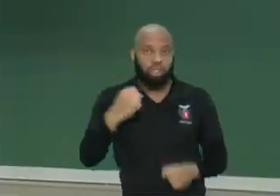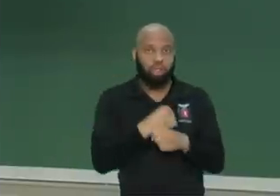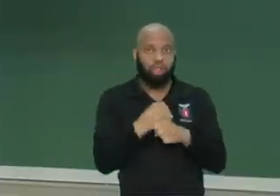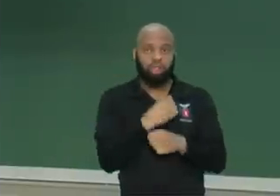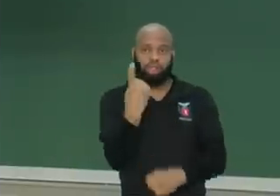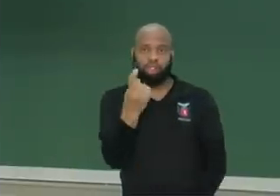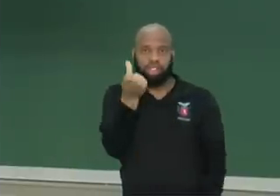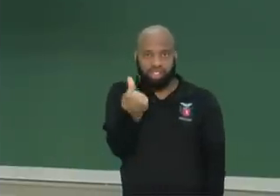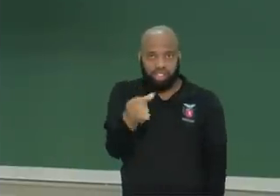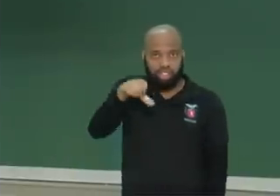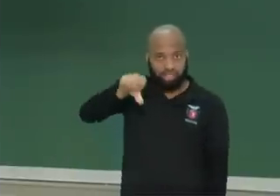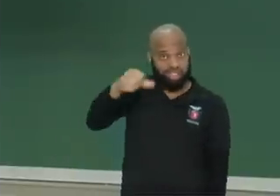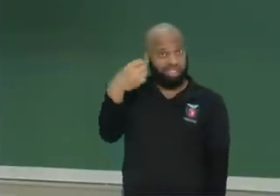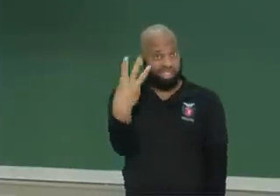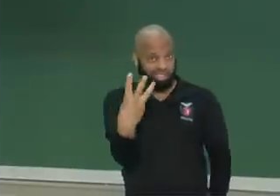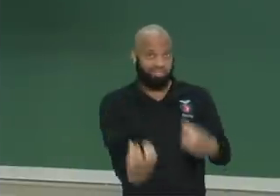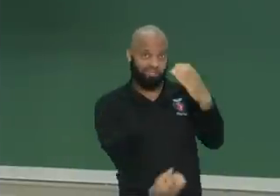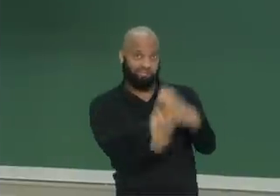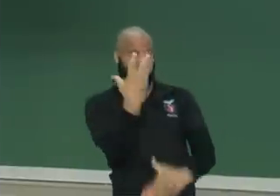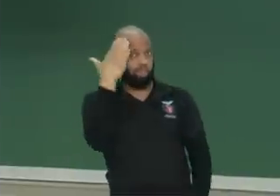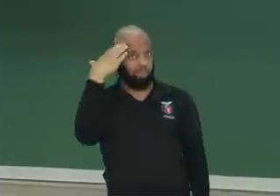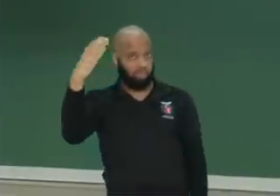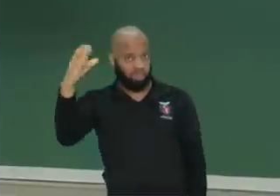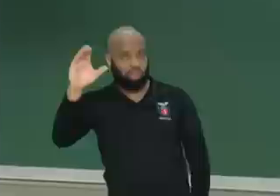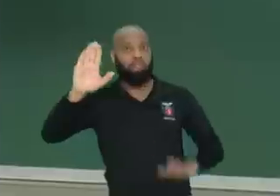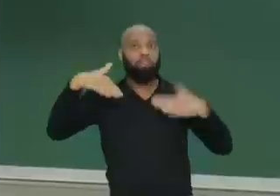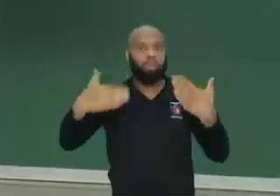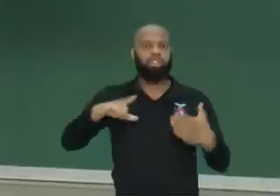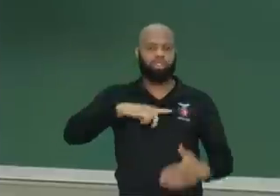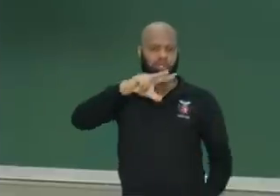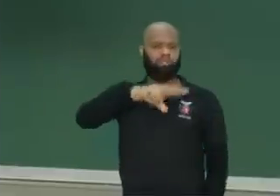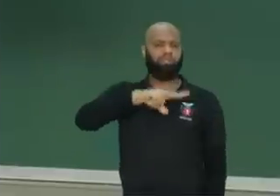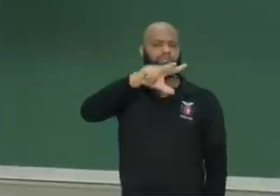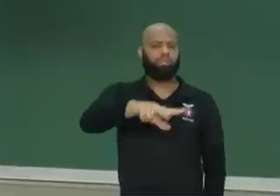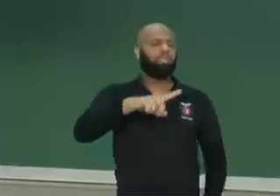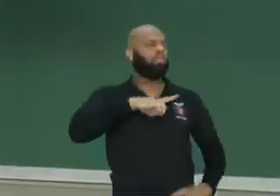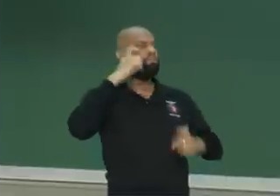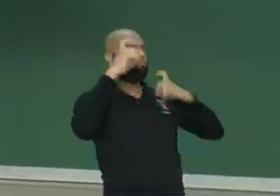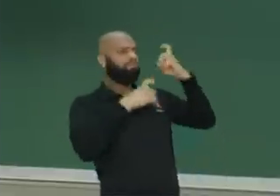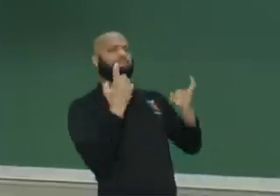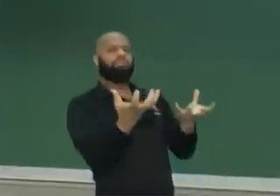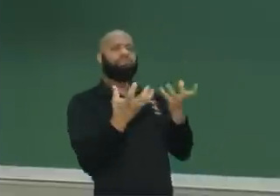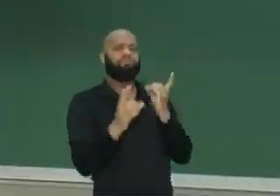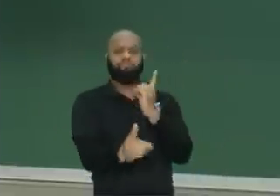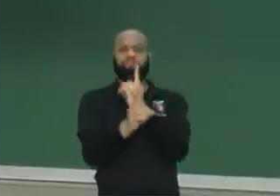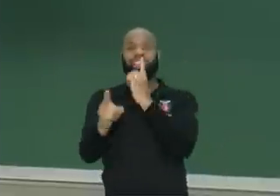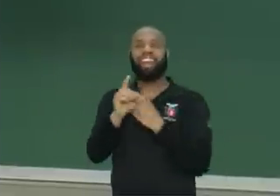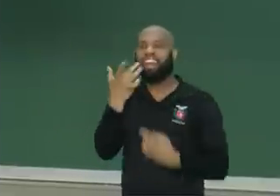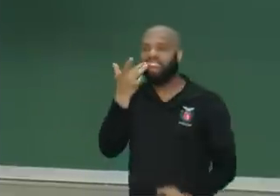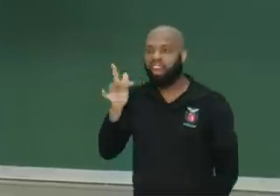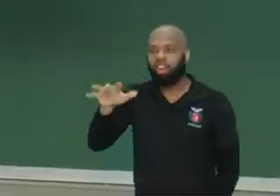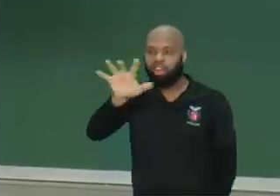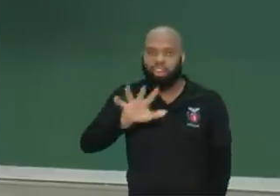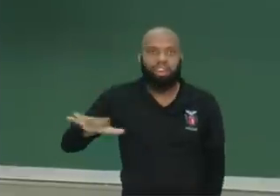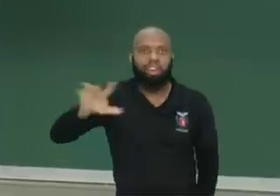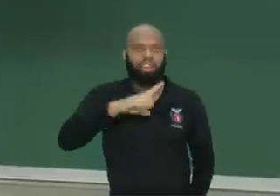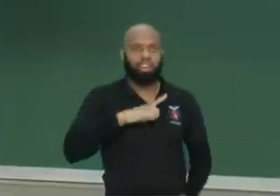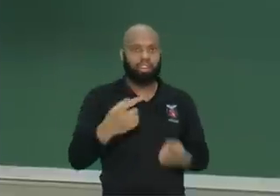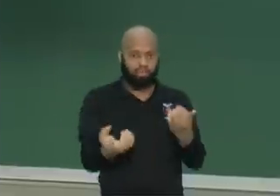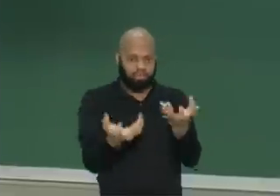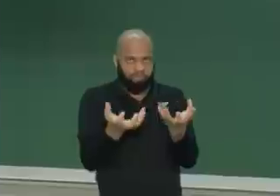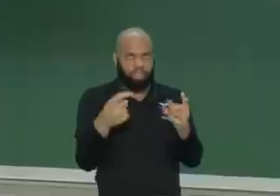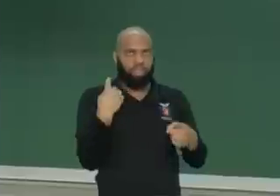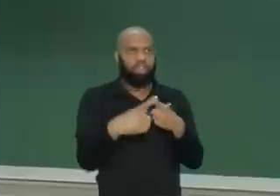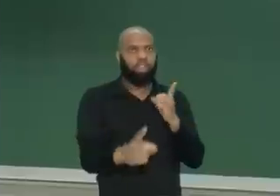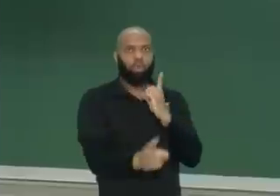de 1693. Então, Portugal, preocupado em encontrar ouro nessas regiões, lembrando, né, que o